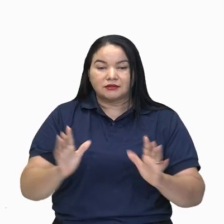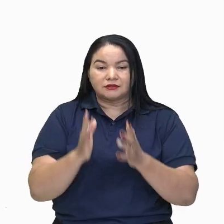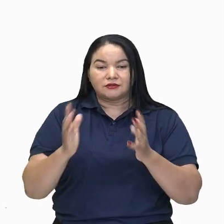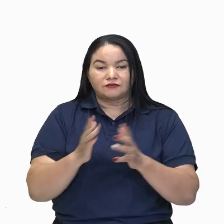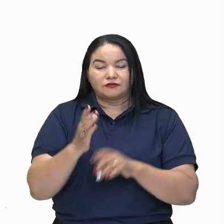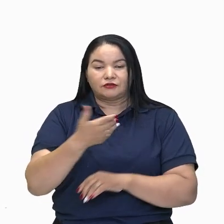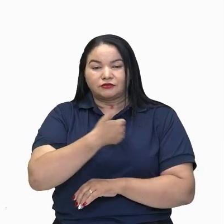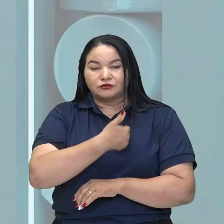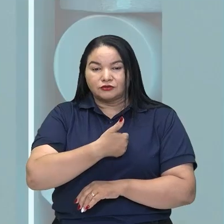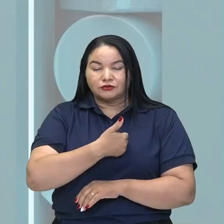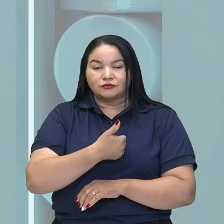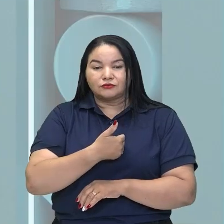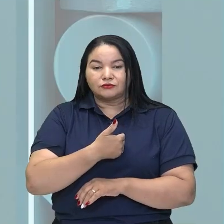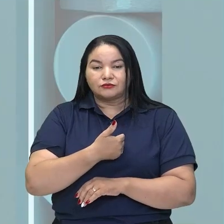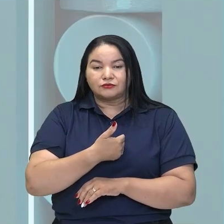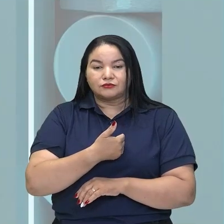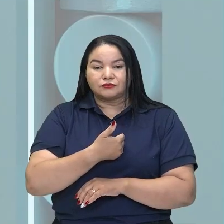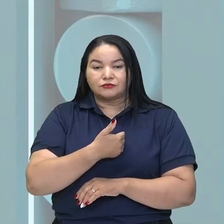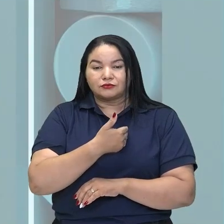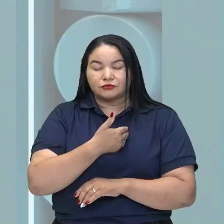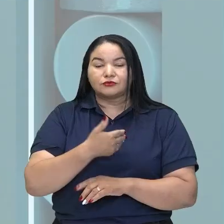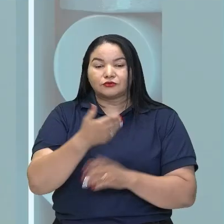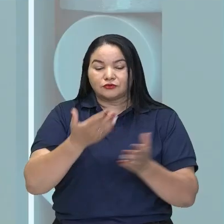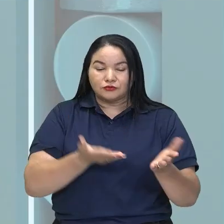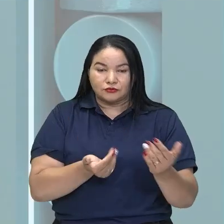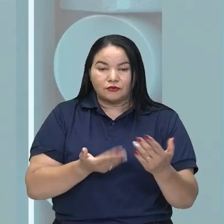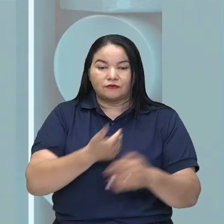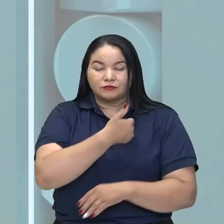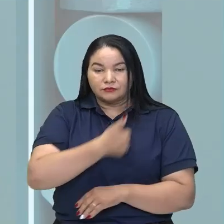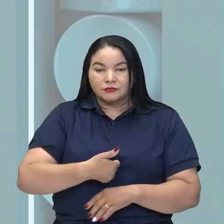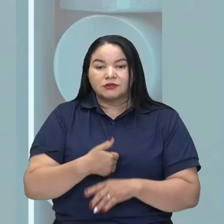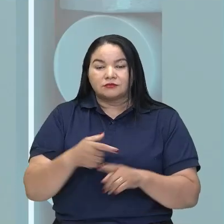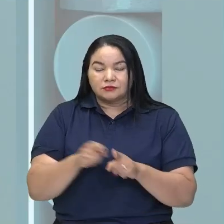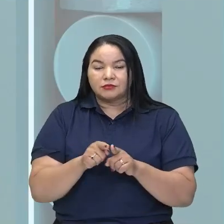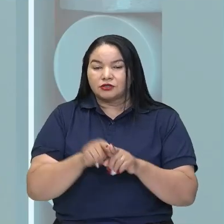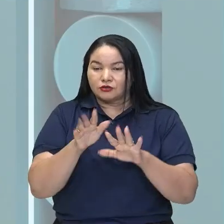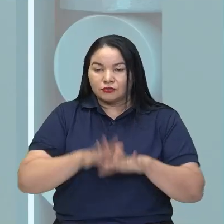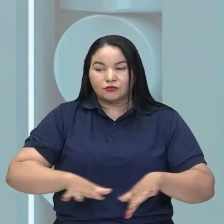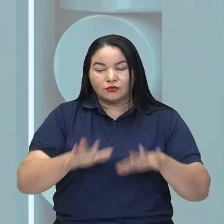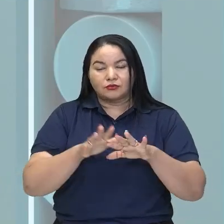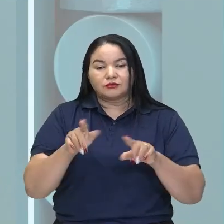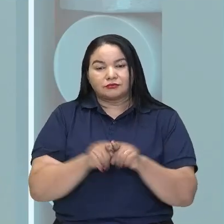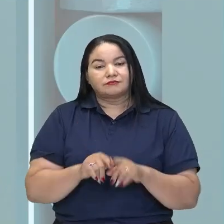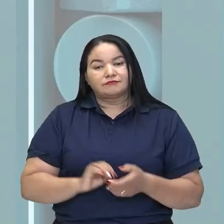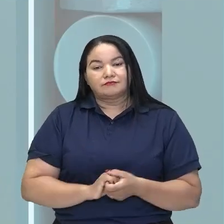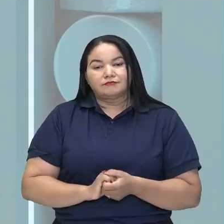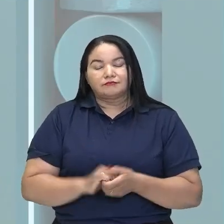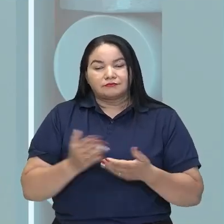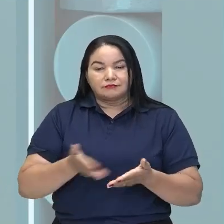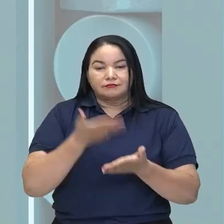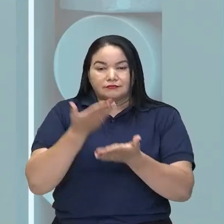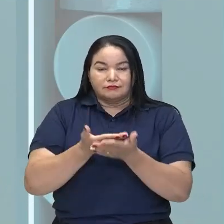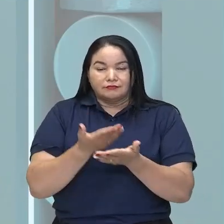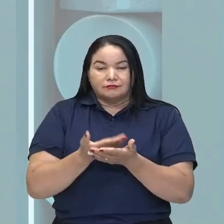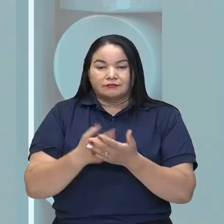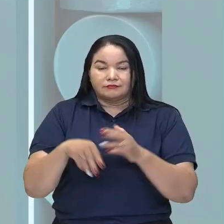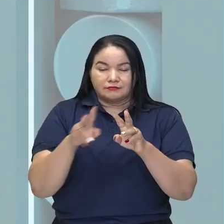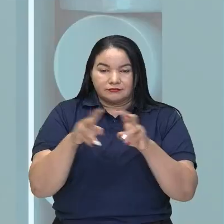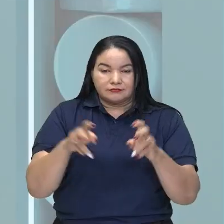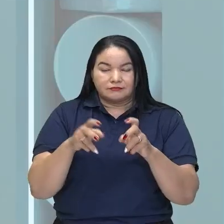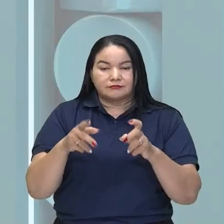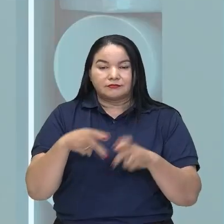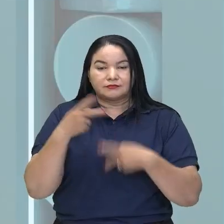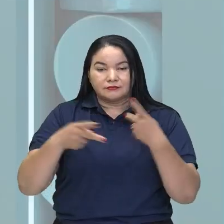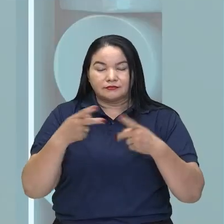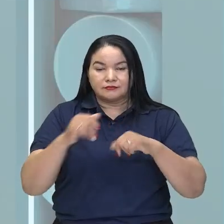né, a servir o Exército. Então, essa foi a nossa aula sobre a propaganda, né, e